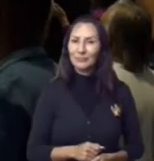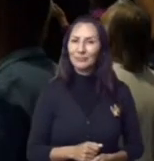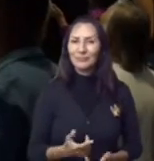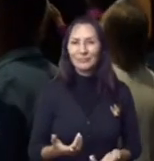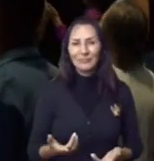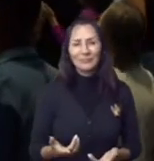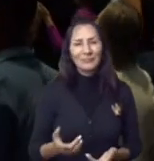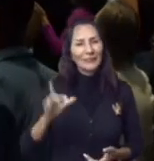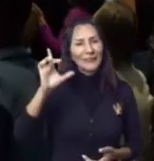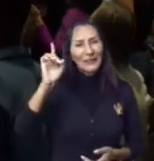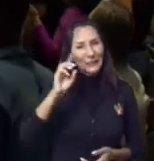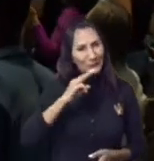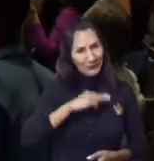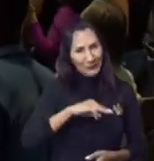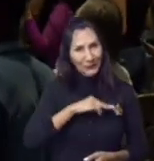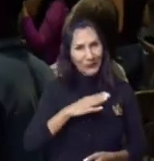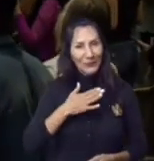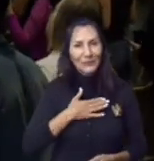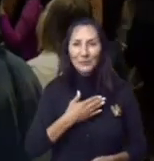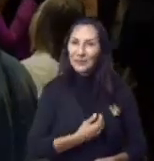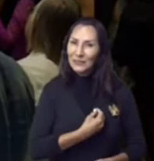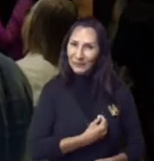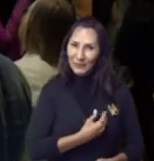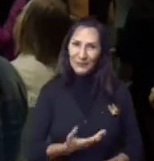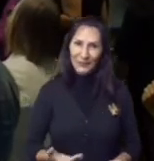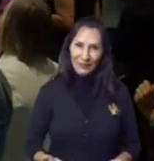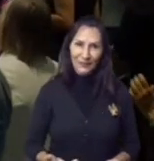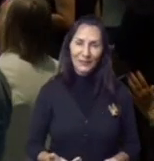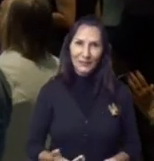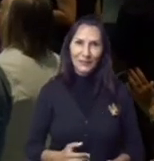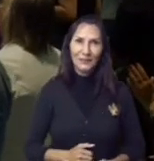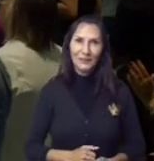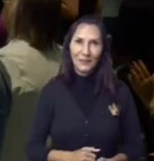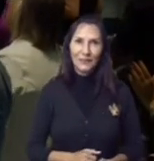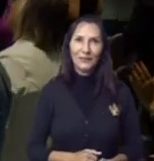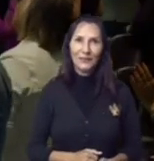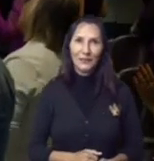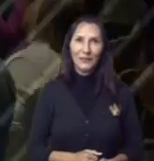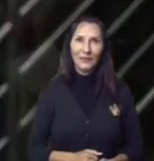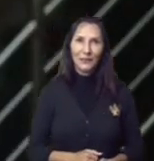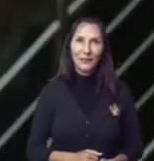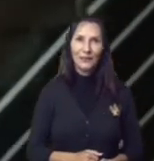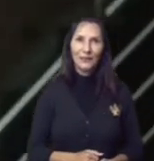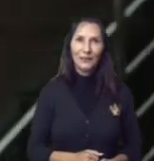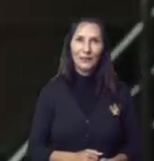Deus teve misericórdia da minha vida. Ele pode fazer isso com você.